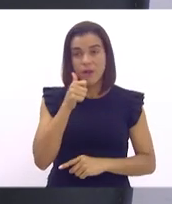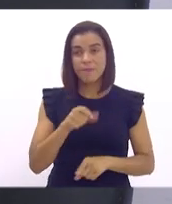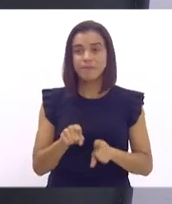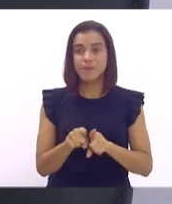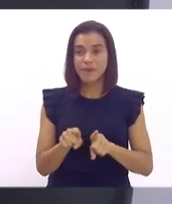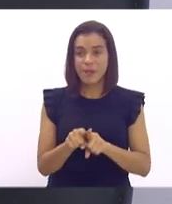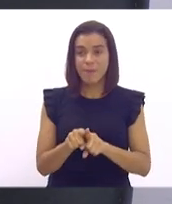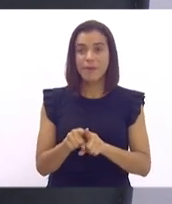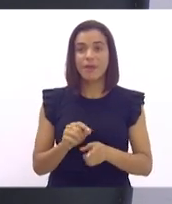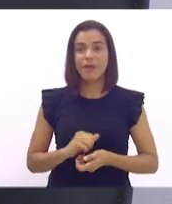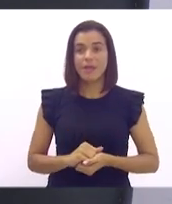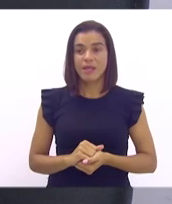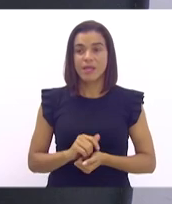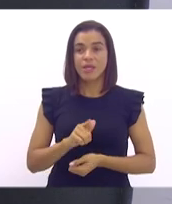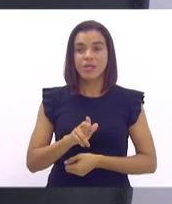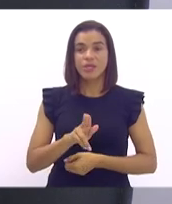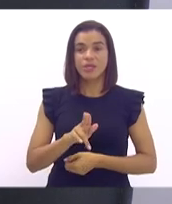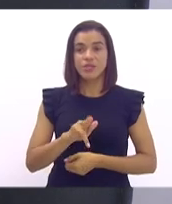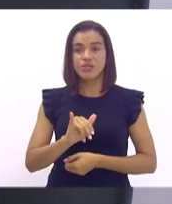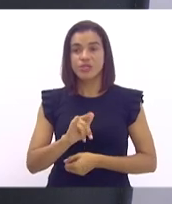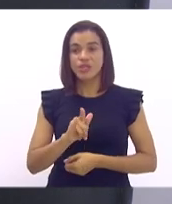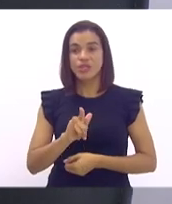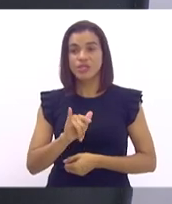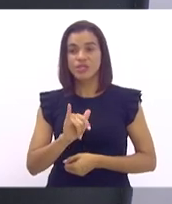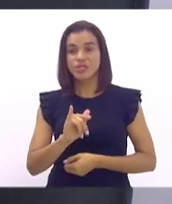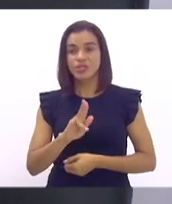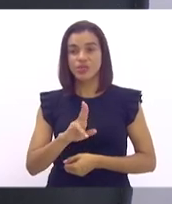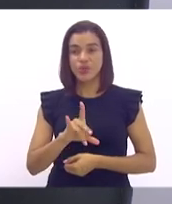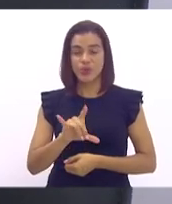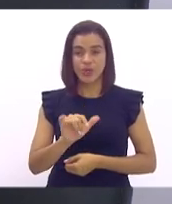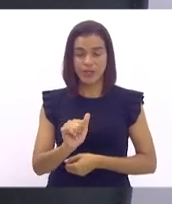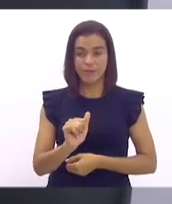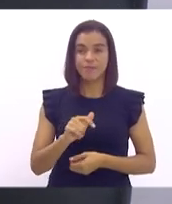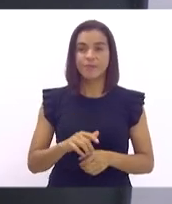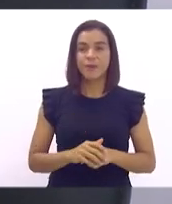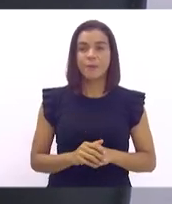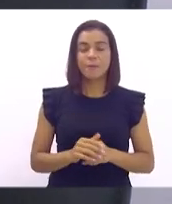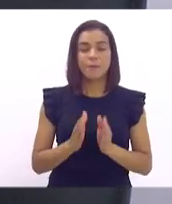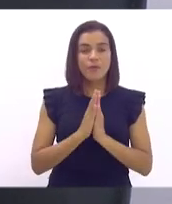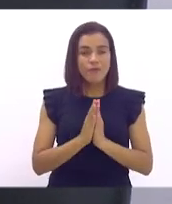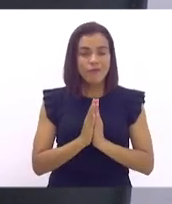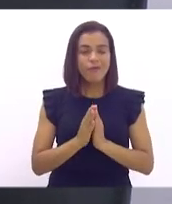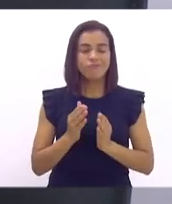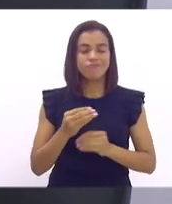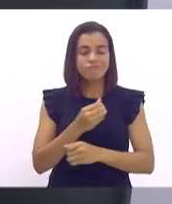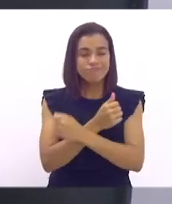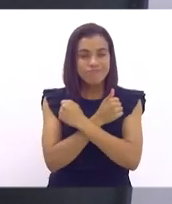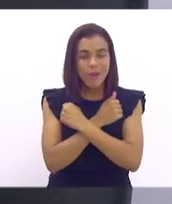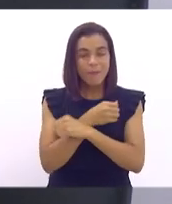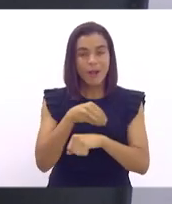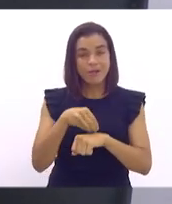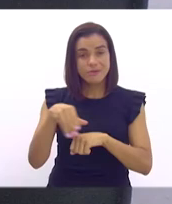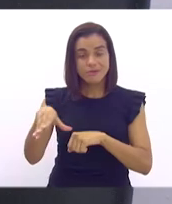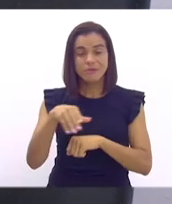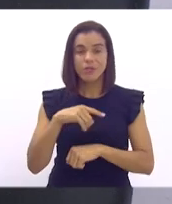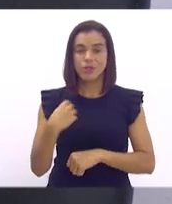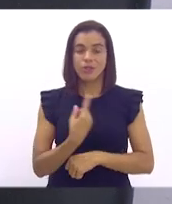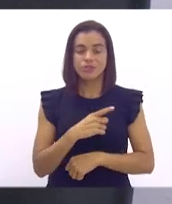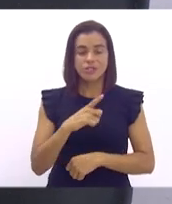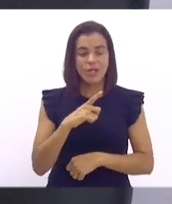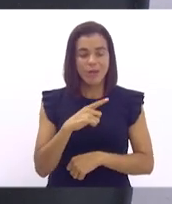Lúcia Glioche, eu não sempre confundo ela, Patrícia Glioche, a Patrícia Glioche, dizer que a gente tem um